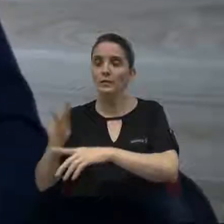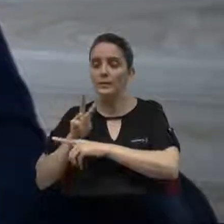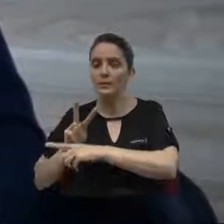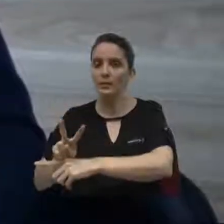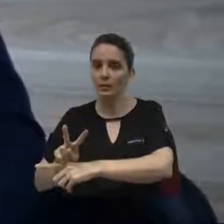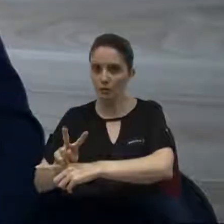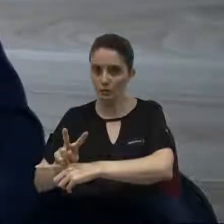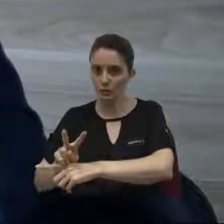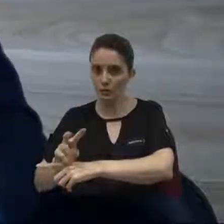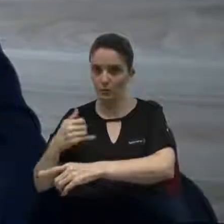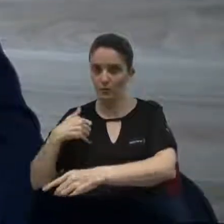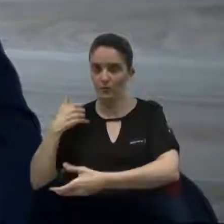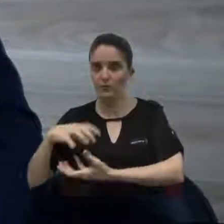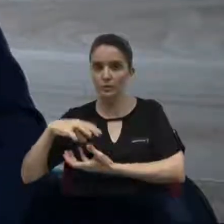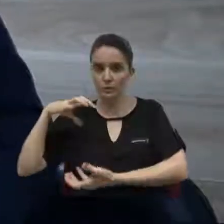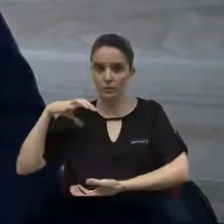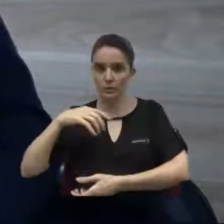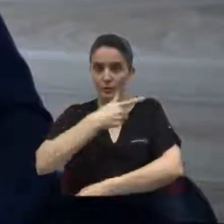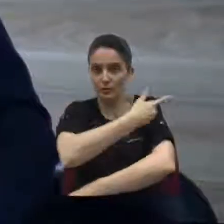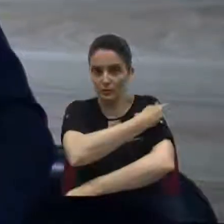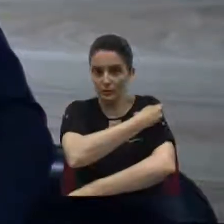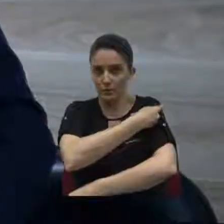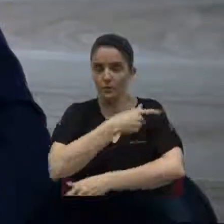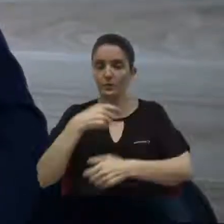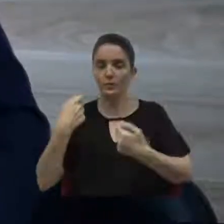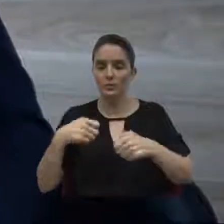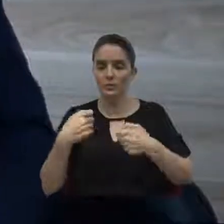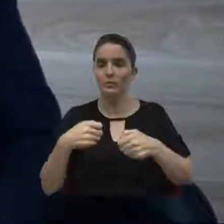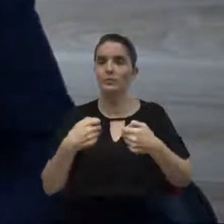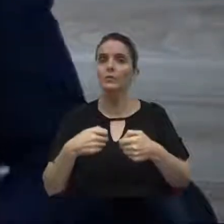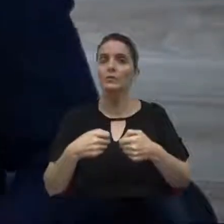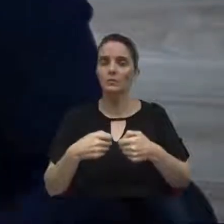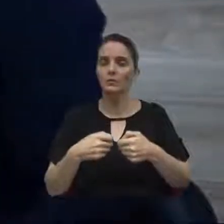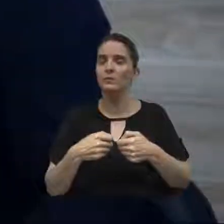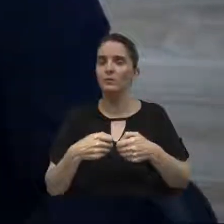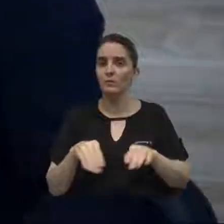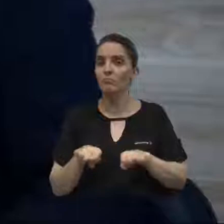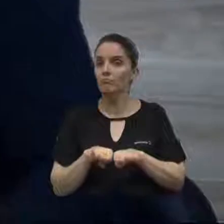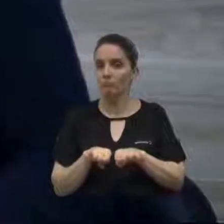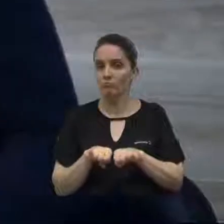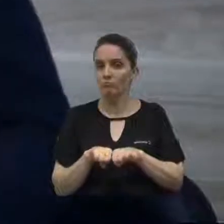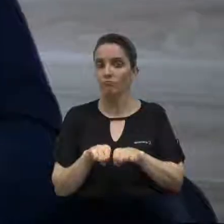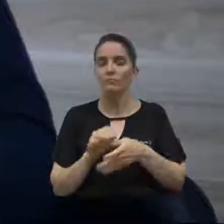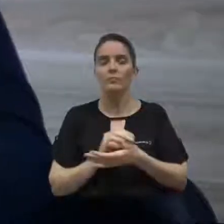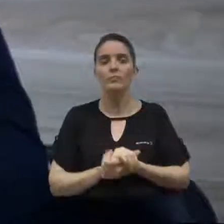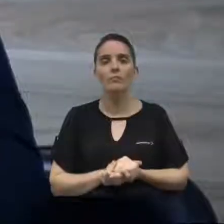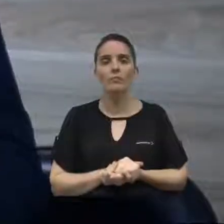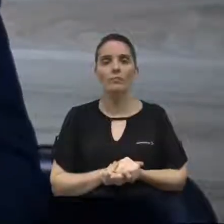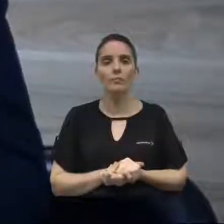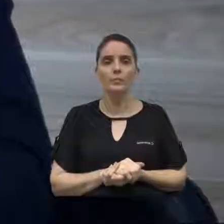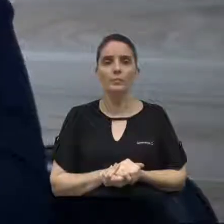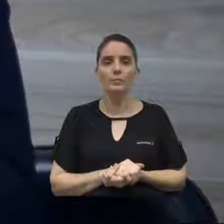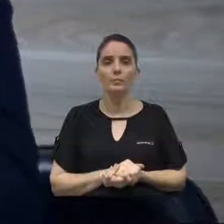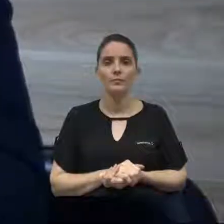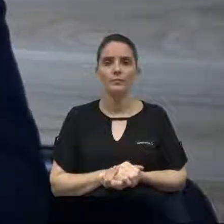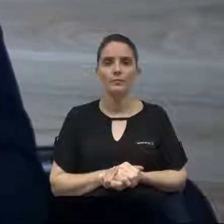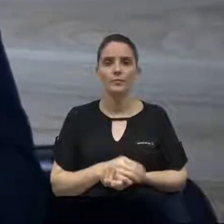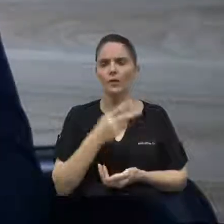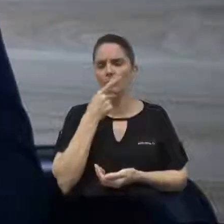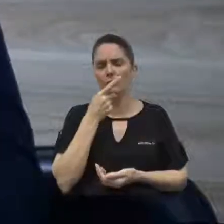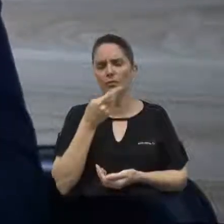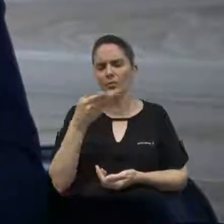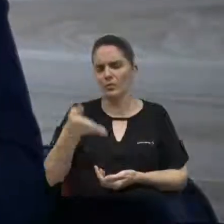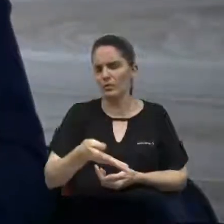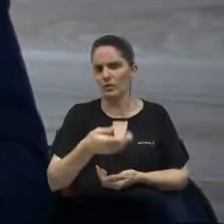da própria terceira idade, que a vacina hoje abrange não só as crianças, mas também a terceira idade. Eu não vou expor aqui o que eu penso